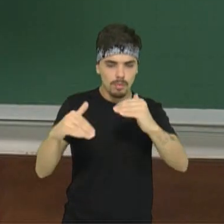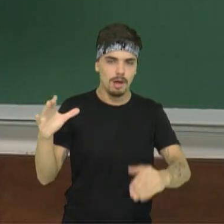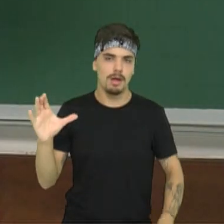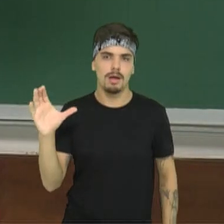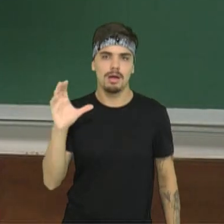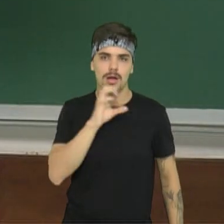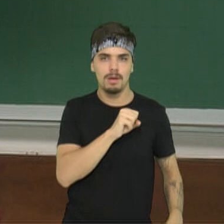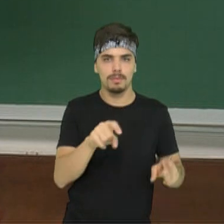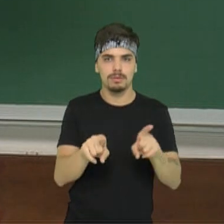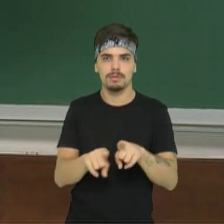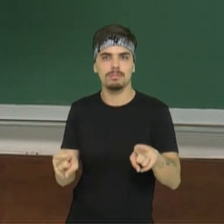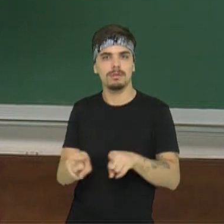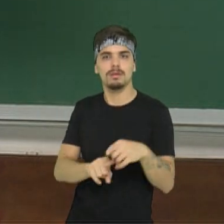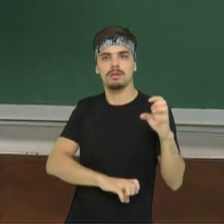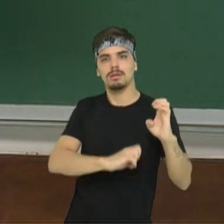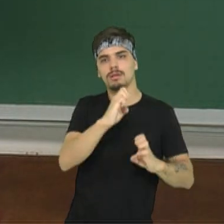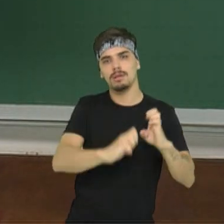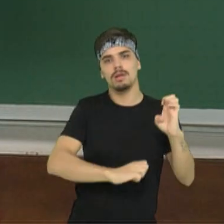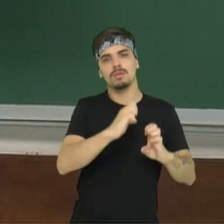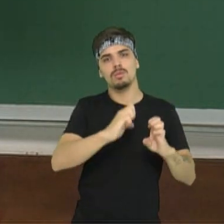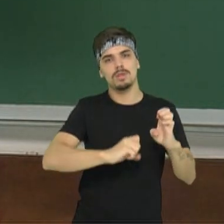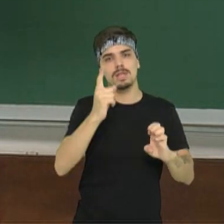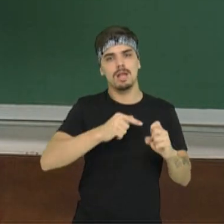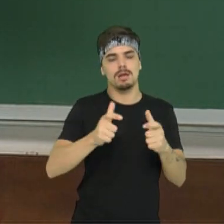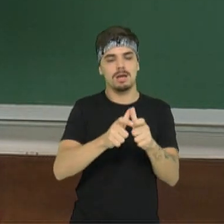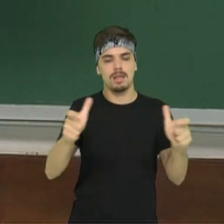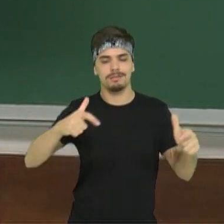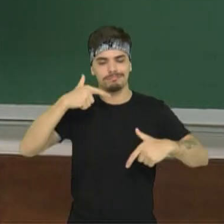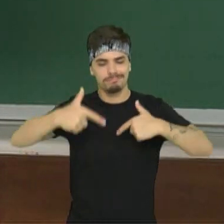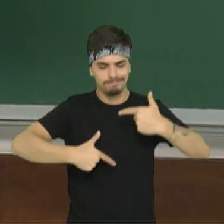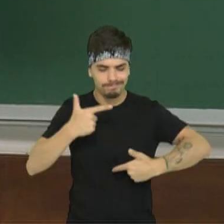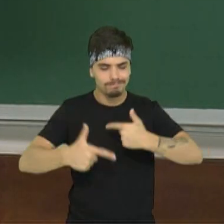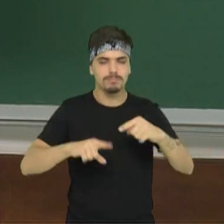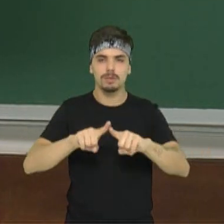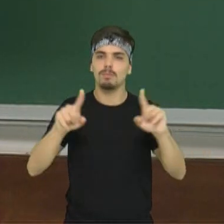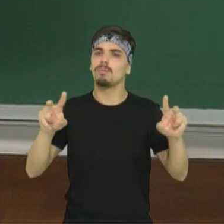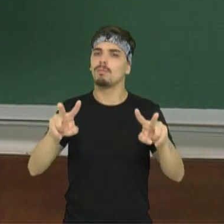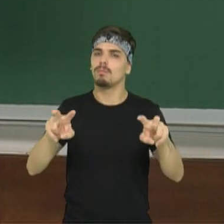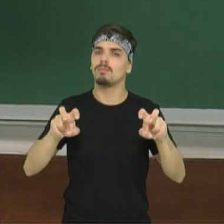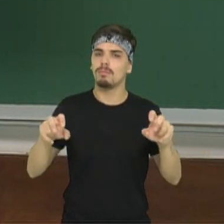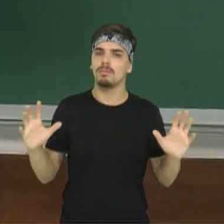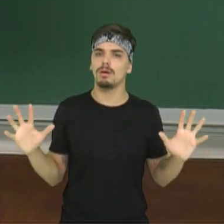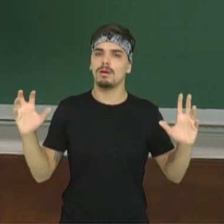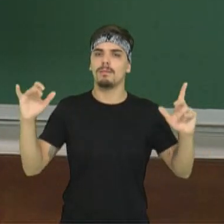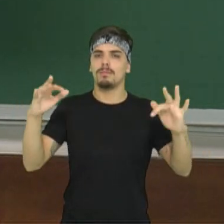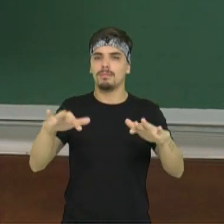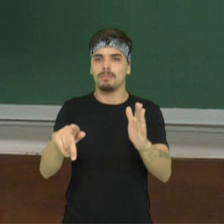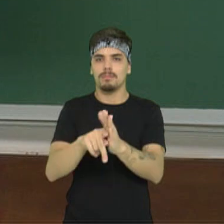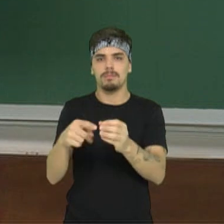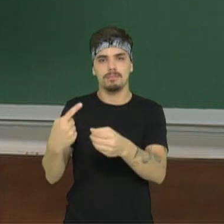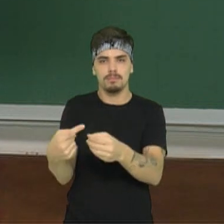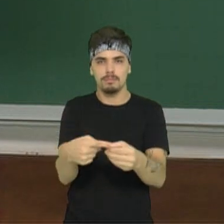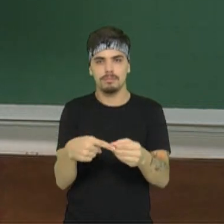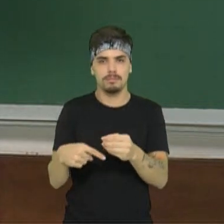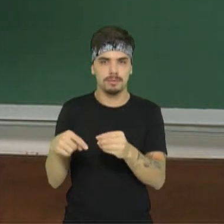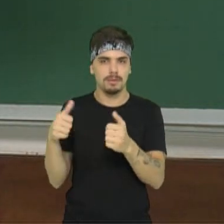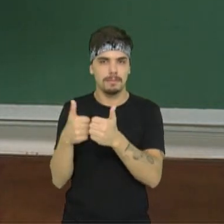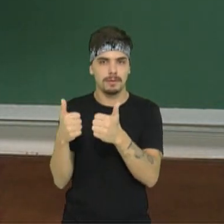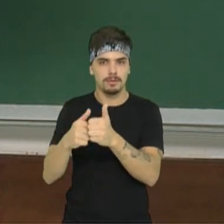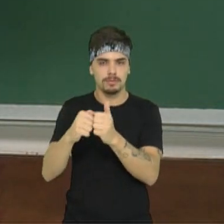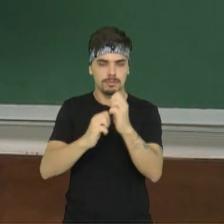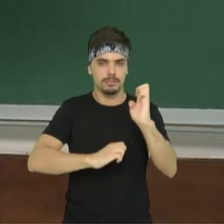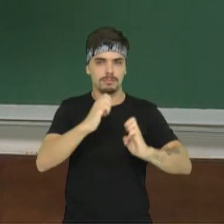a indústria era jornadas de trabalho muito grandes. Então essa aglomeração de pessoas nas cidades, ao redor das indústrias,